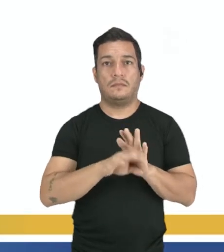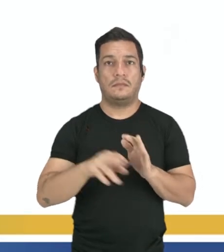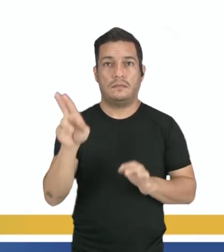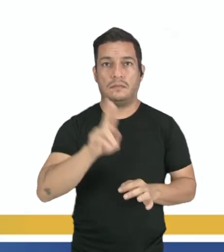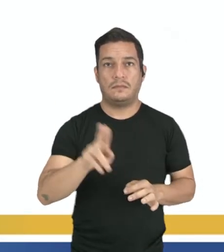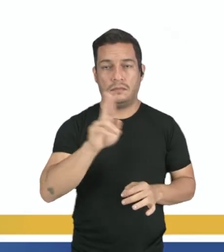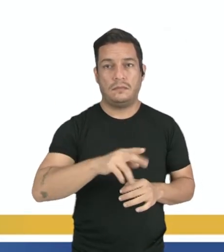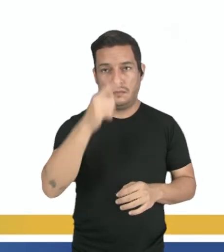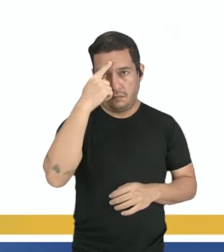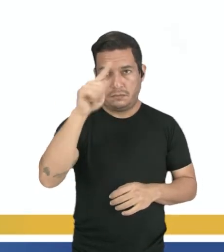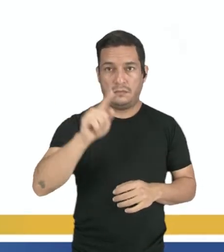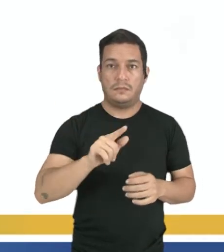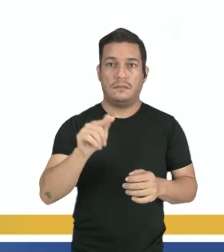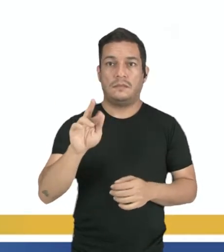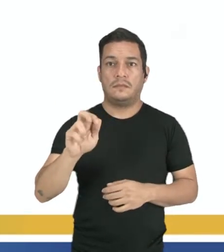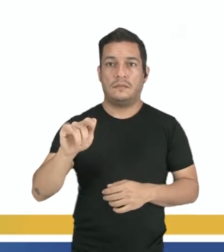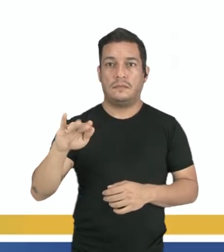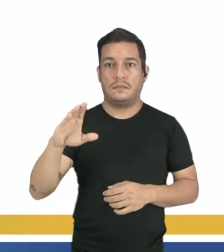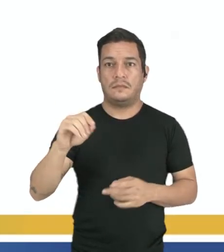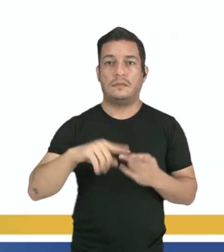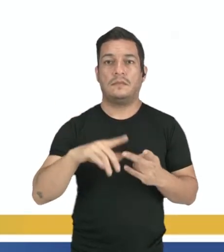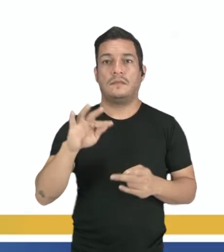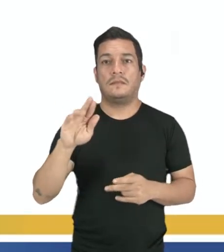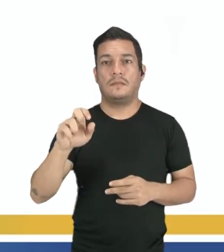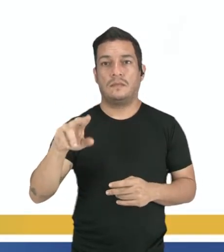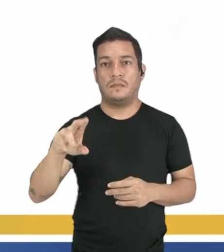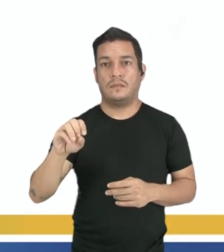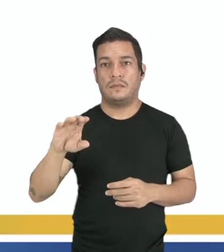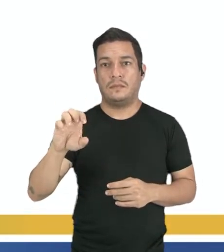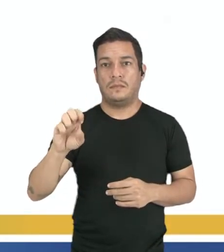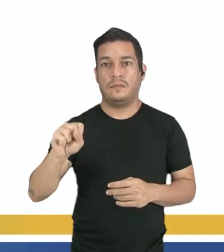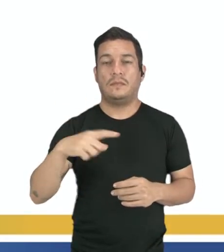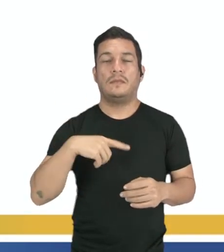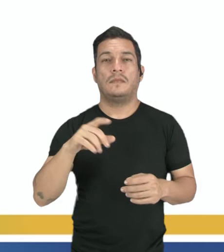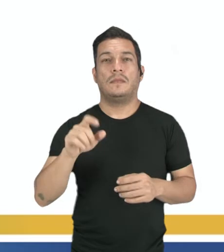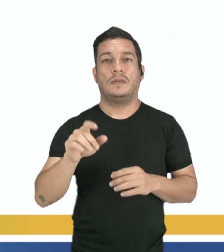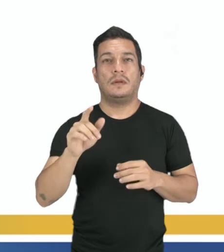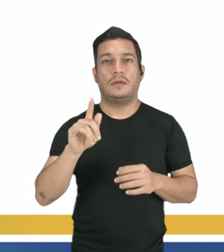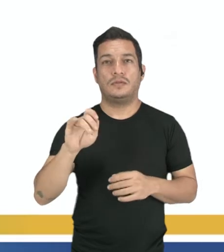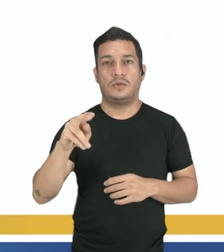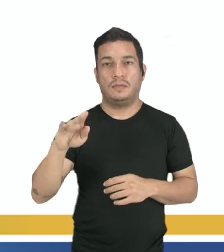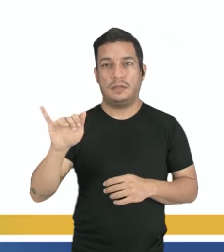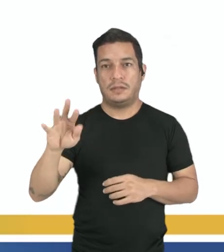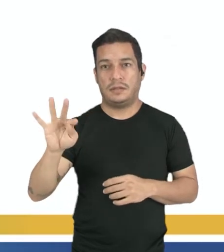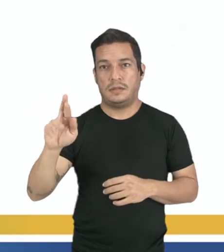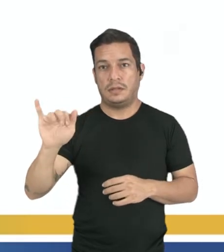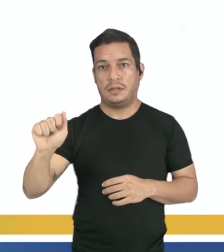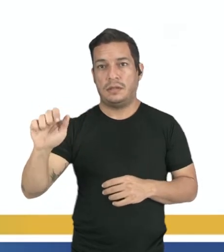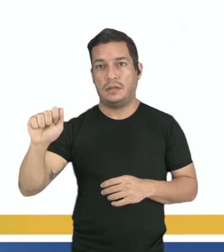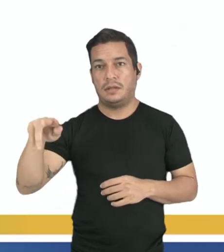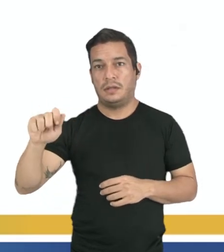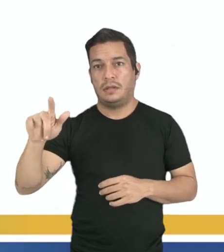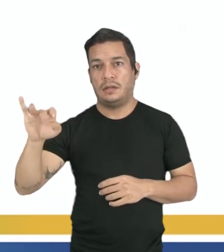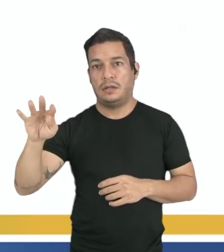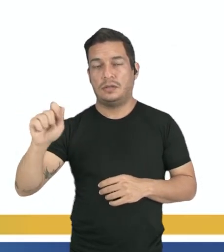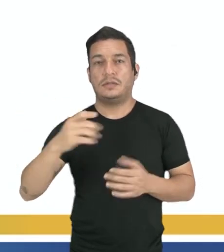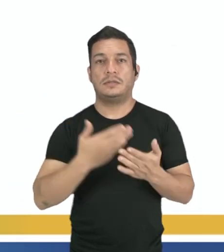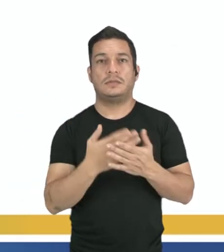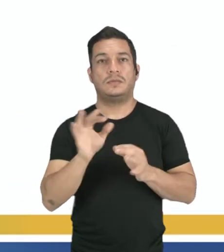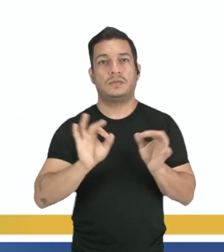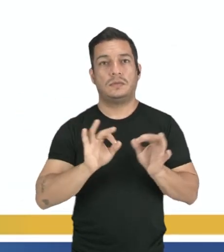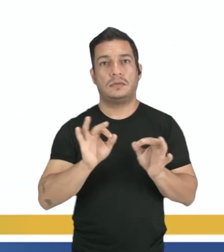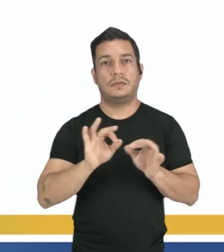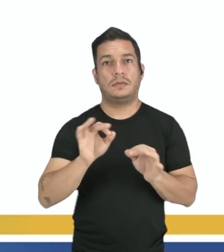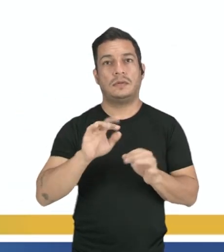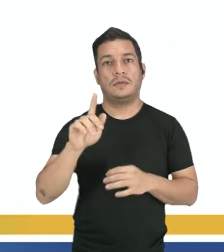ser muito utilizados na elaboração de gráficos, de funções, né, como na geometria analítica, né, que relaciona os estudos algébricos com a geometria,